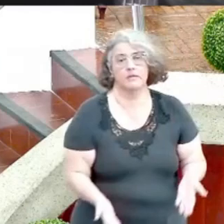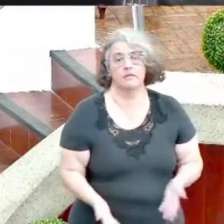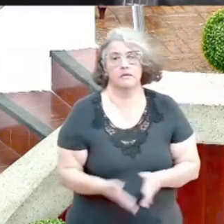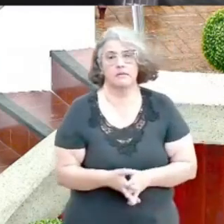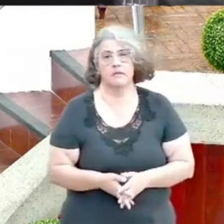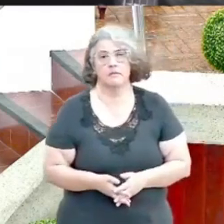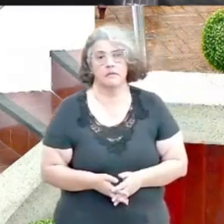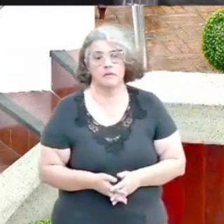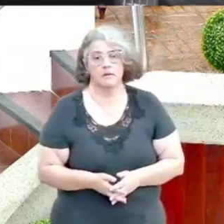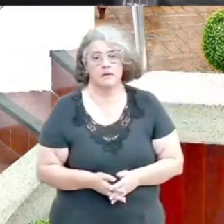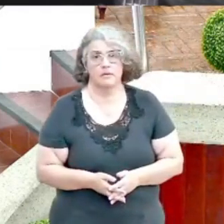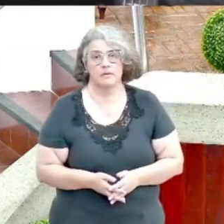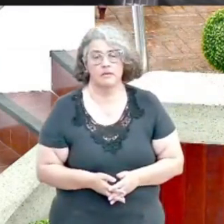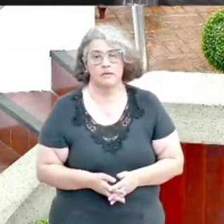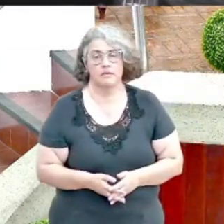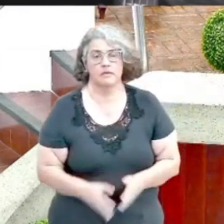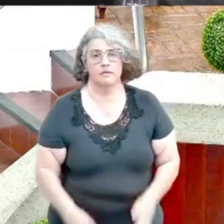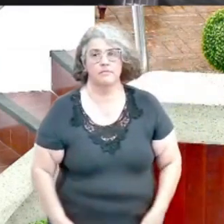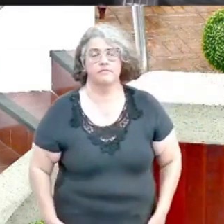Eu fiz o melhor que eu pude.